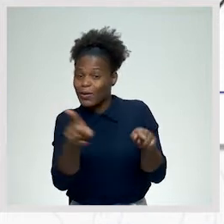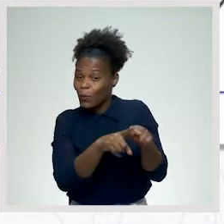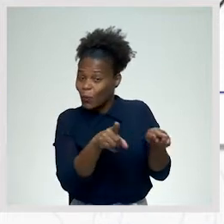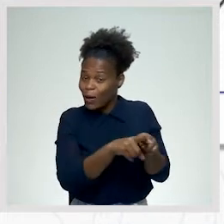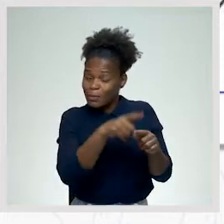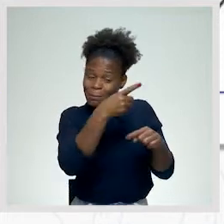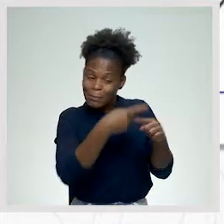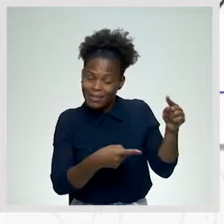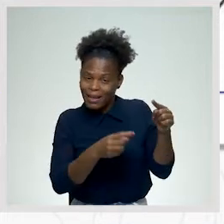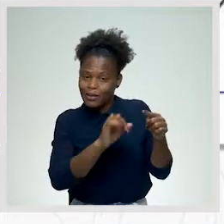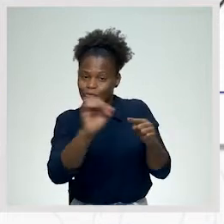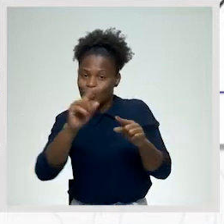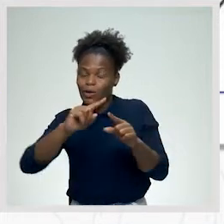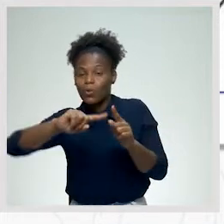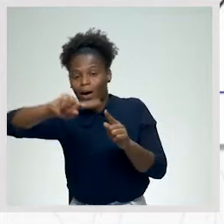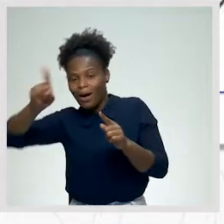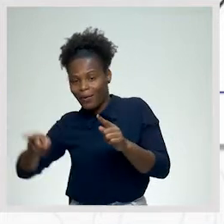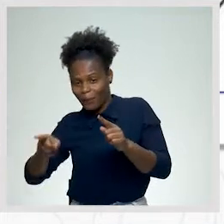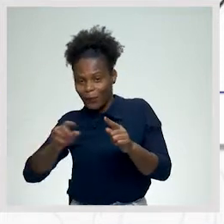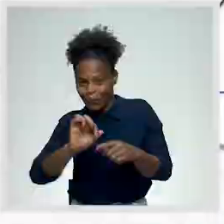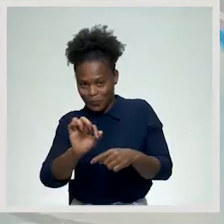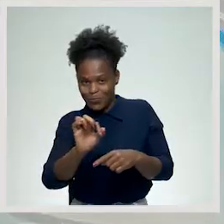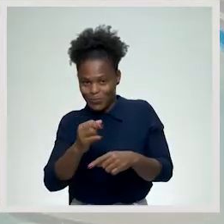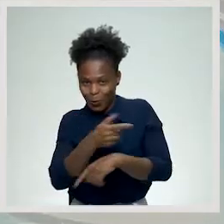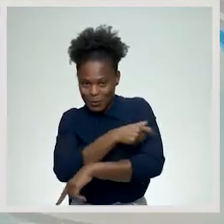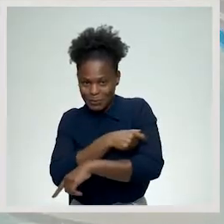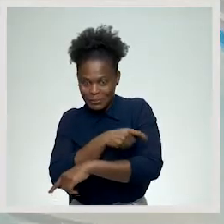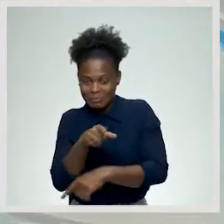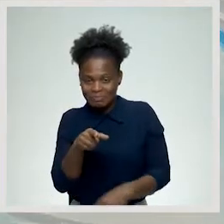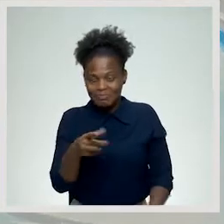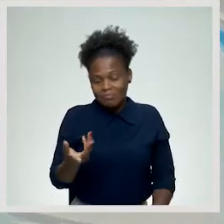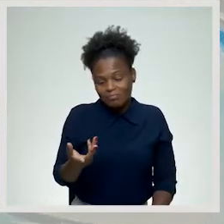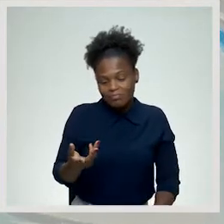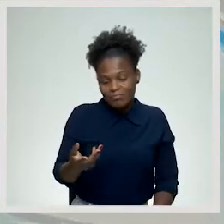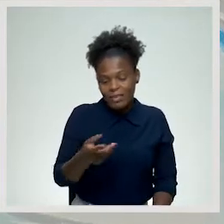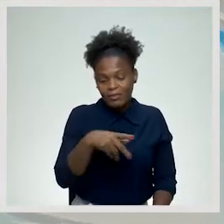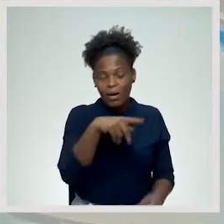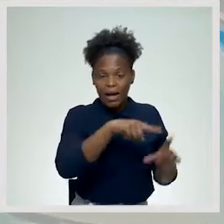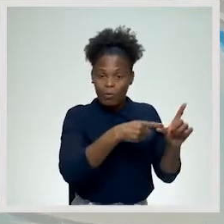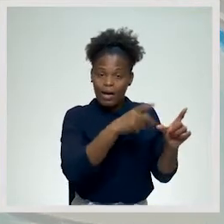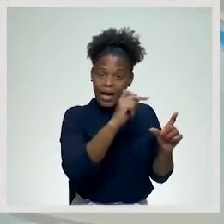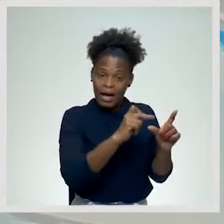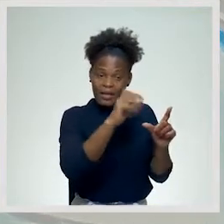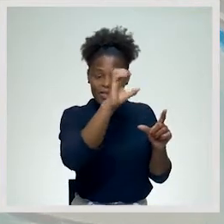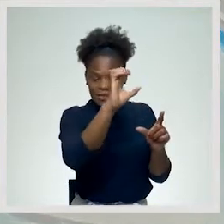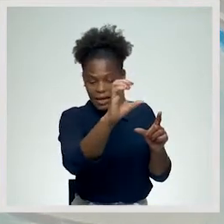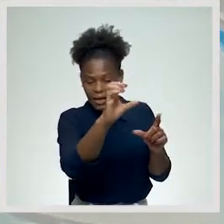a metade do seu arco correspondente. O ângulo